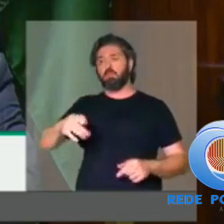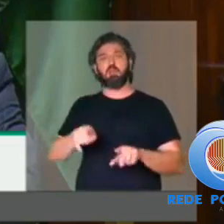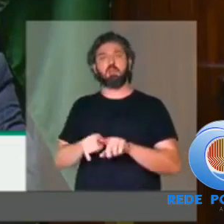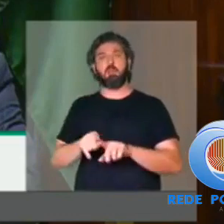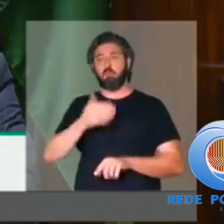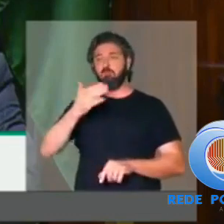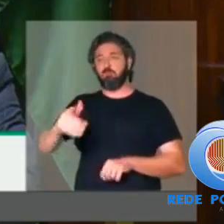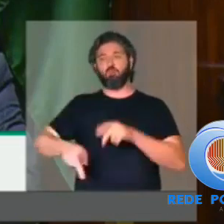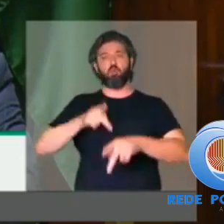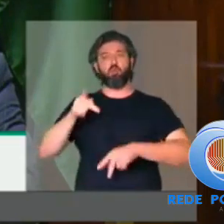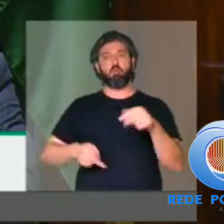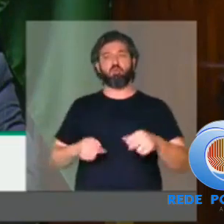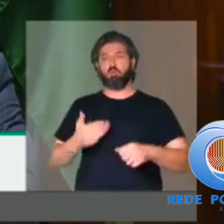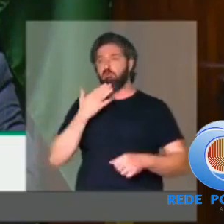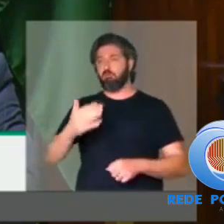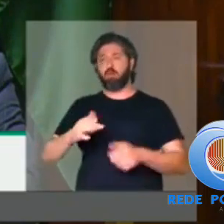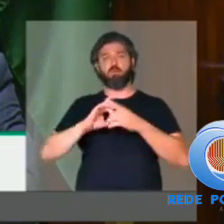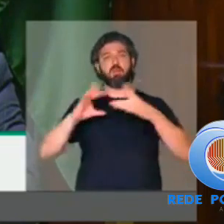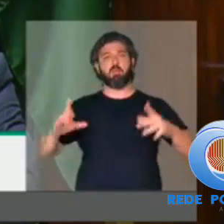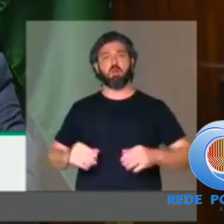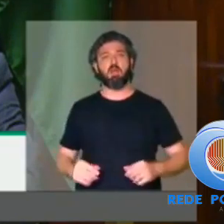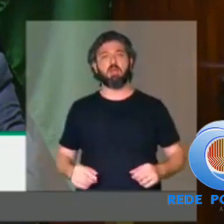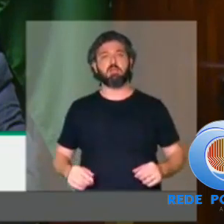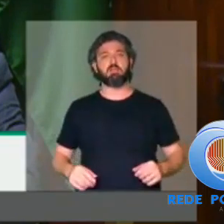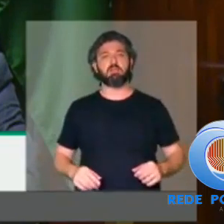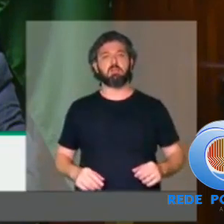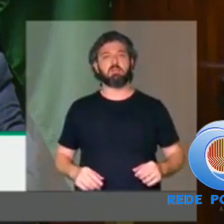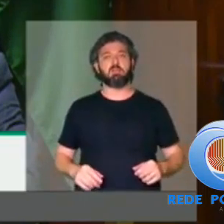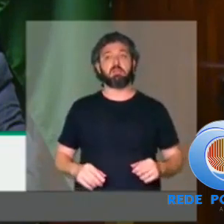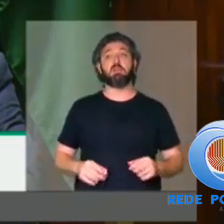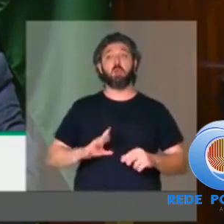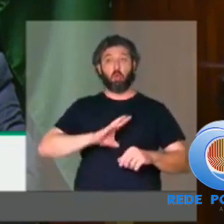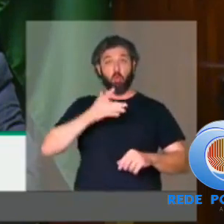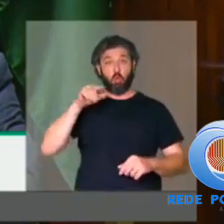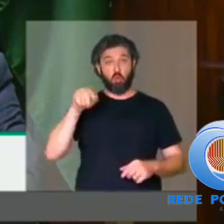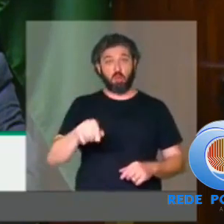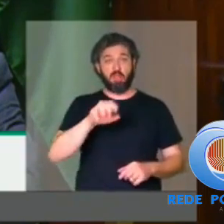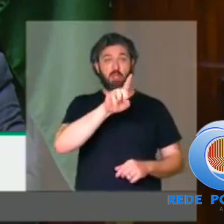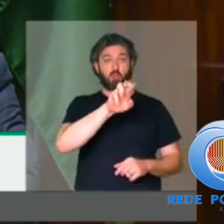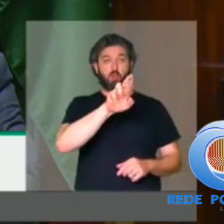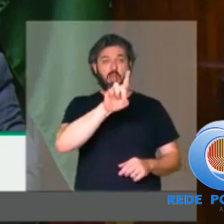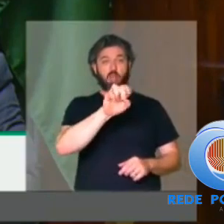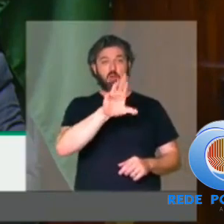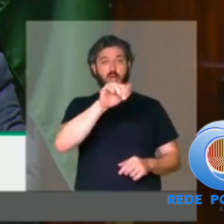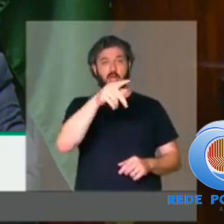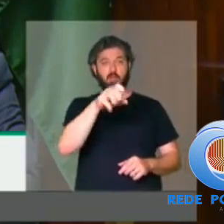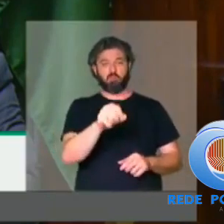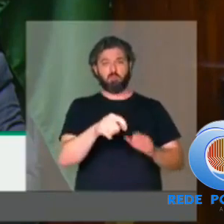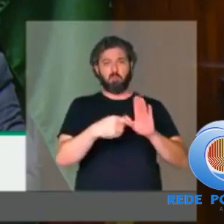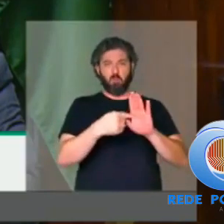Ficou do lado do povo e do lado da democracia. Foi com essa coragem que Eduardo mostrou que o